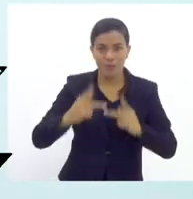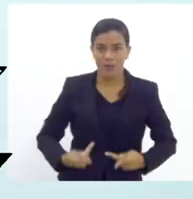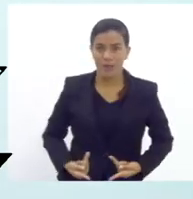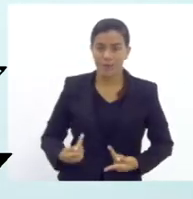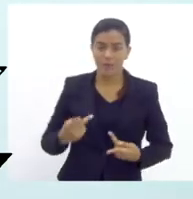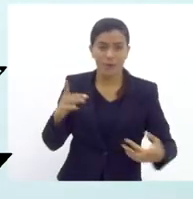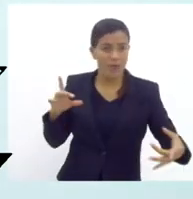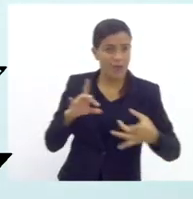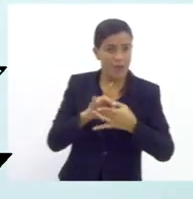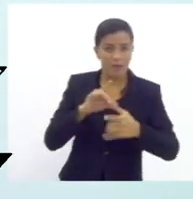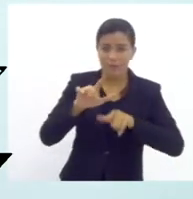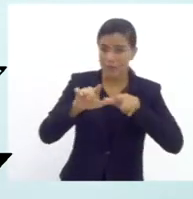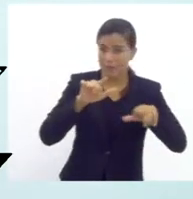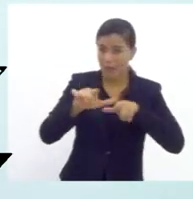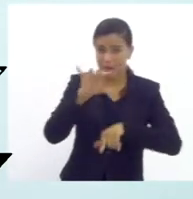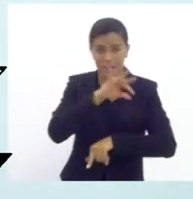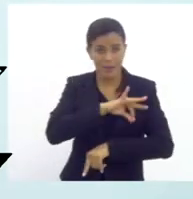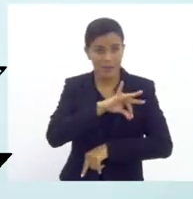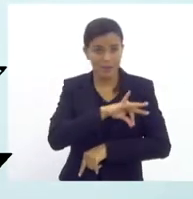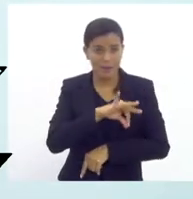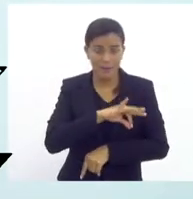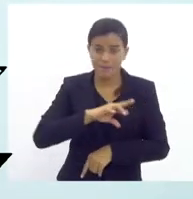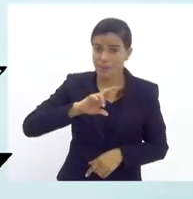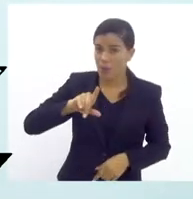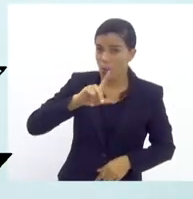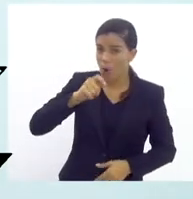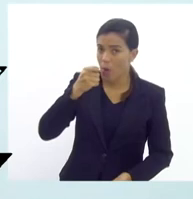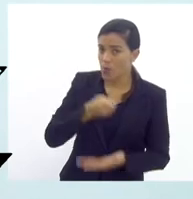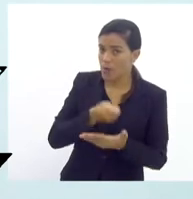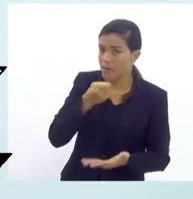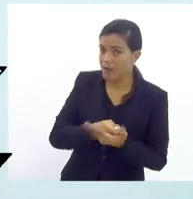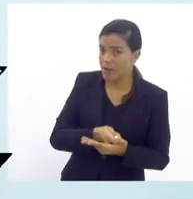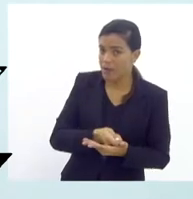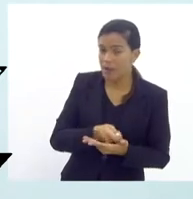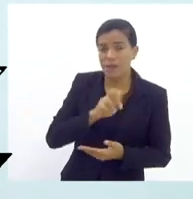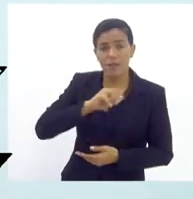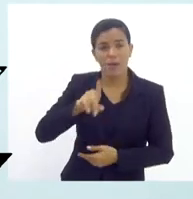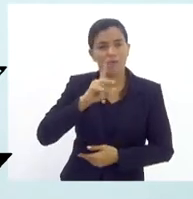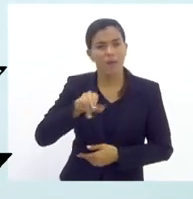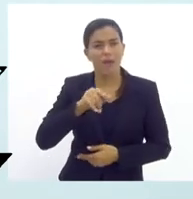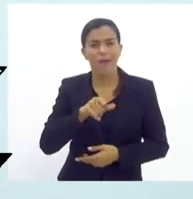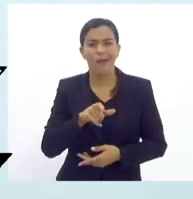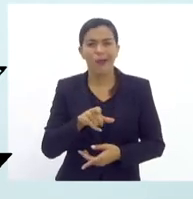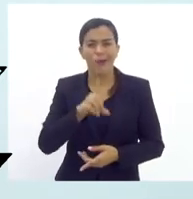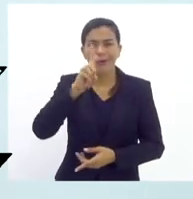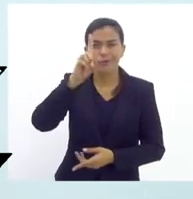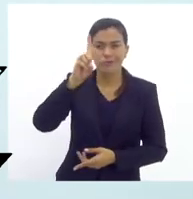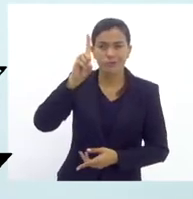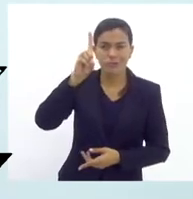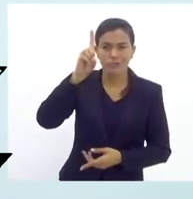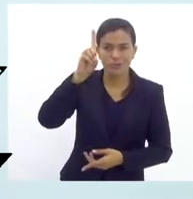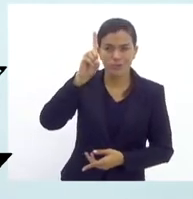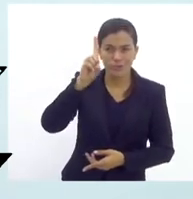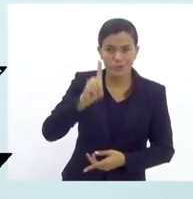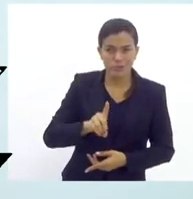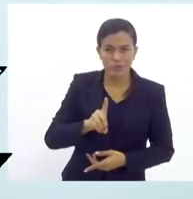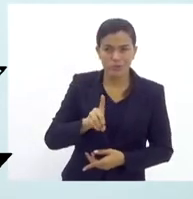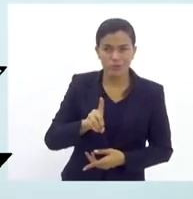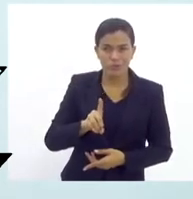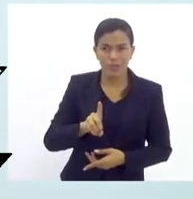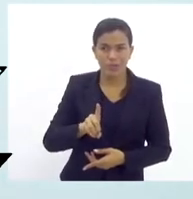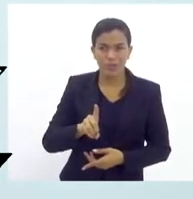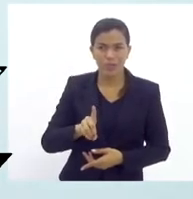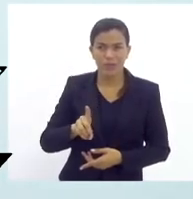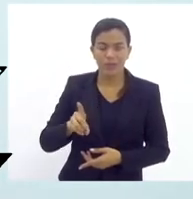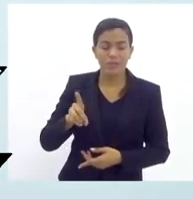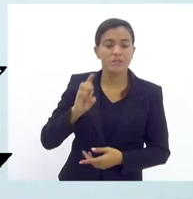ao trabalho e a renda não é um dever não é um direito garantido trabalhar e receber se